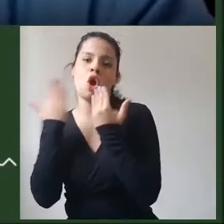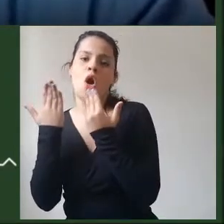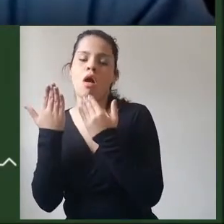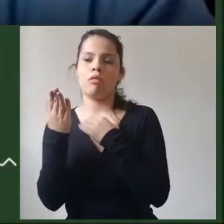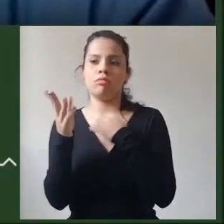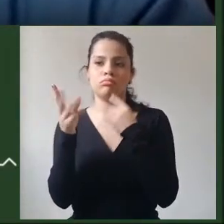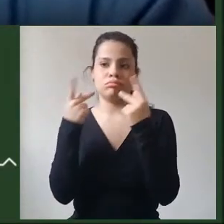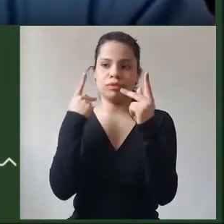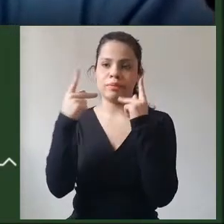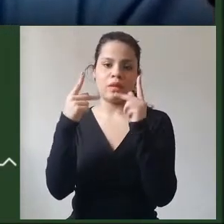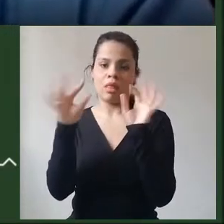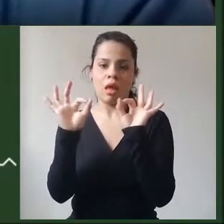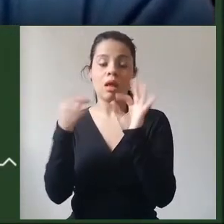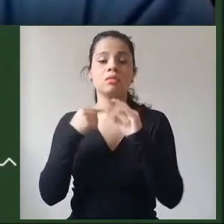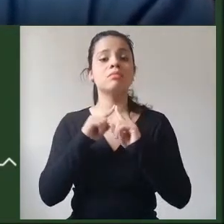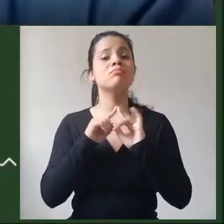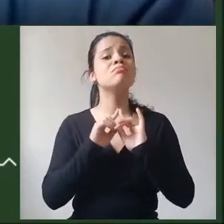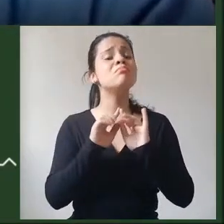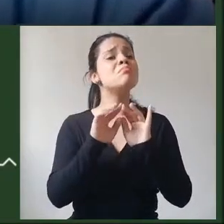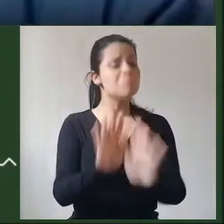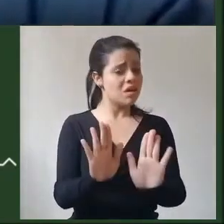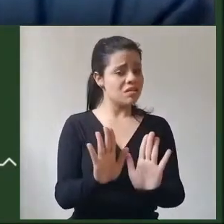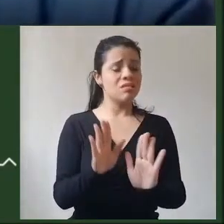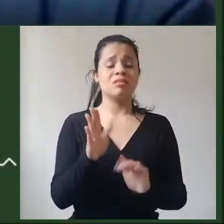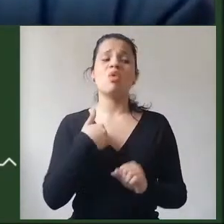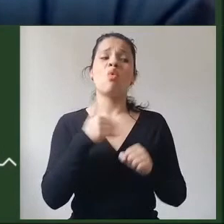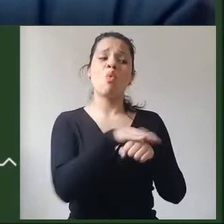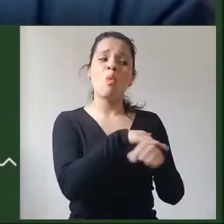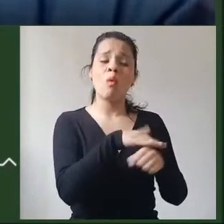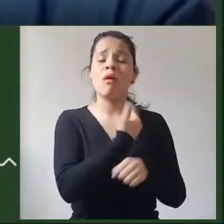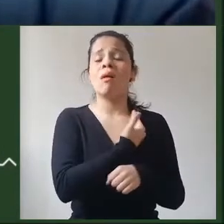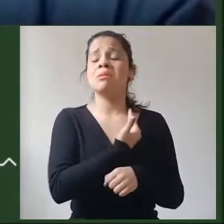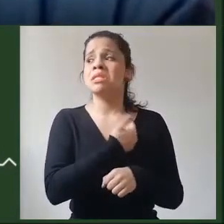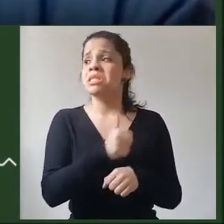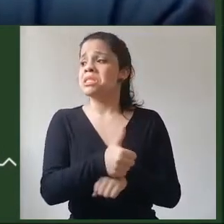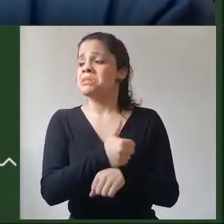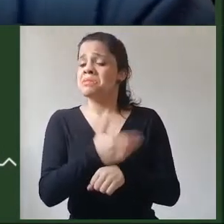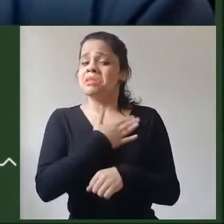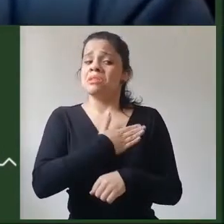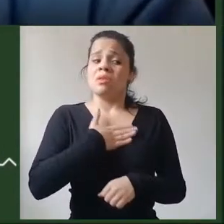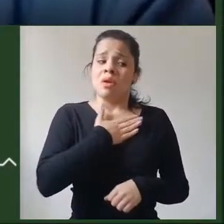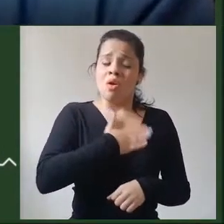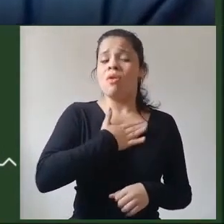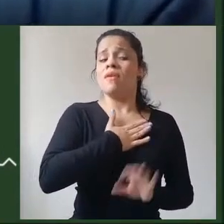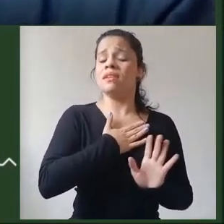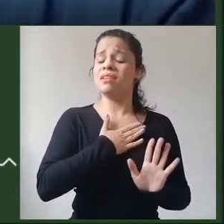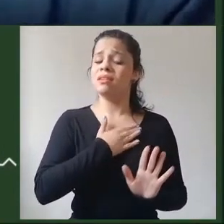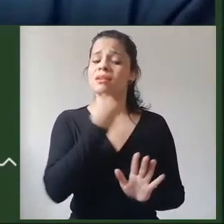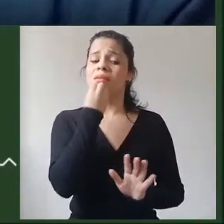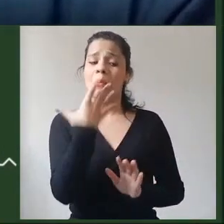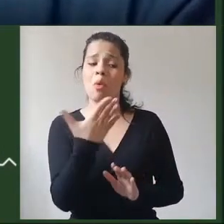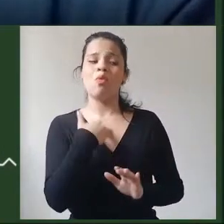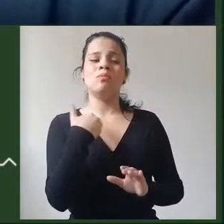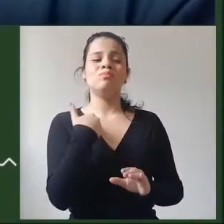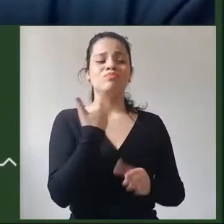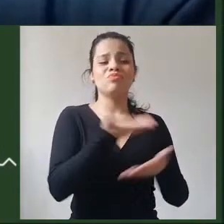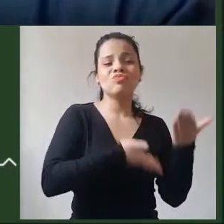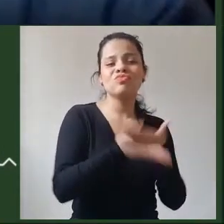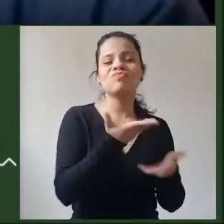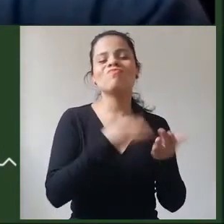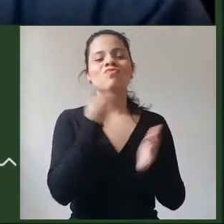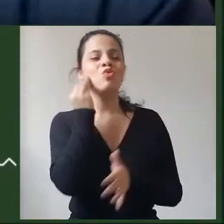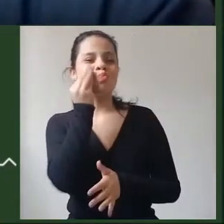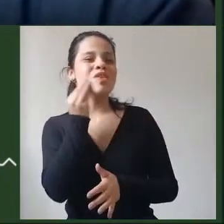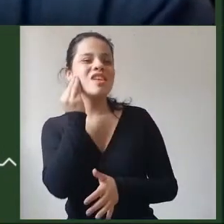ajuda psiquiátrica, mas ao mesmo tempo fiz tudo o que tive que fazer para conversar com amigos, avaliar como estou, falar com